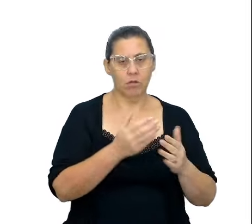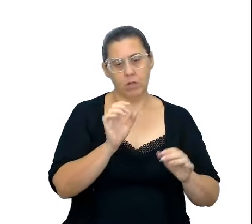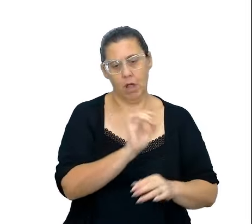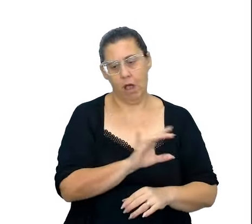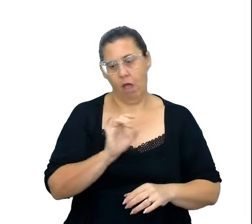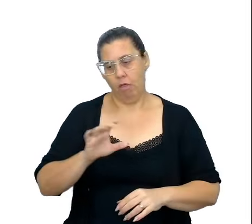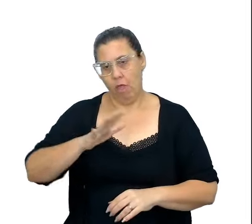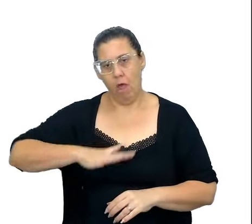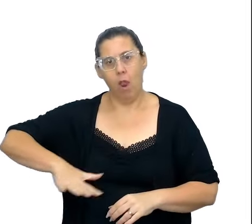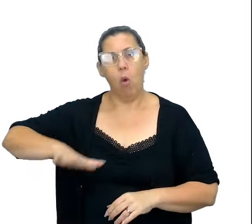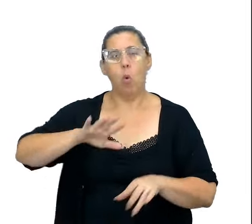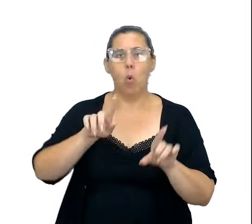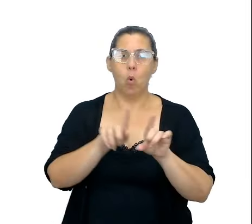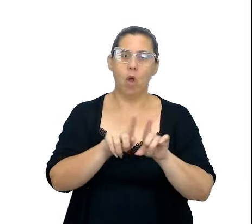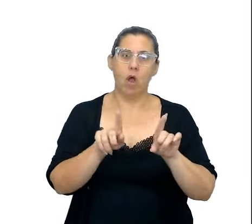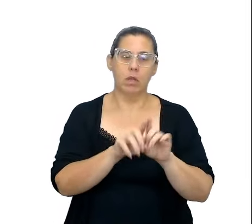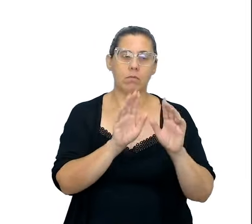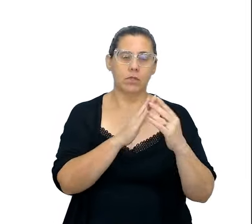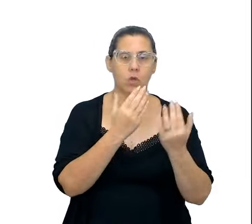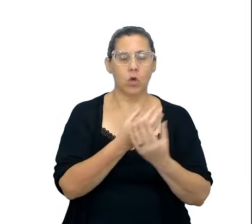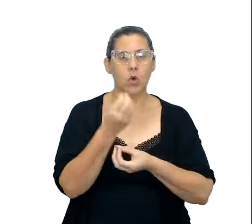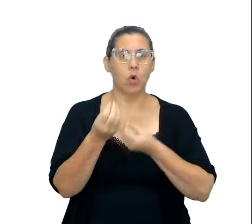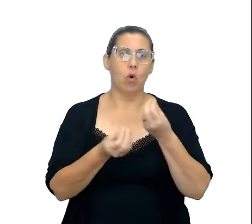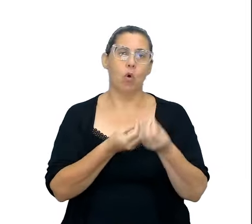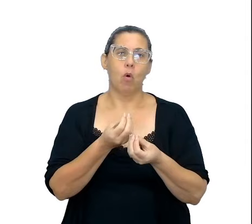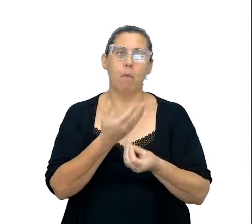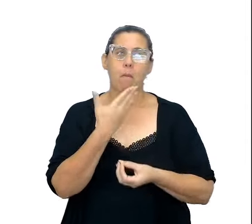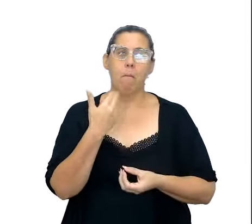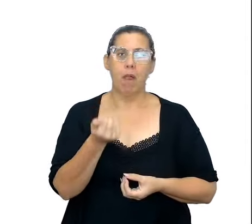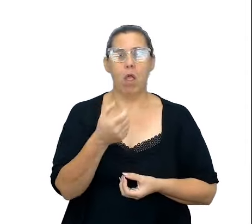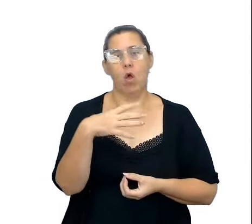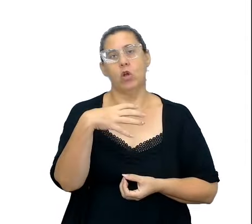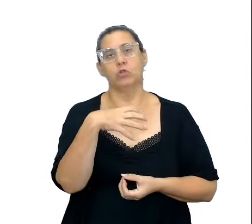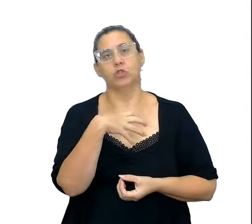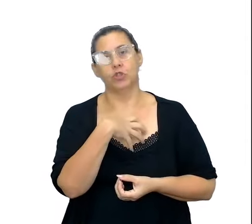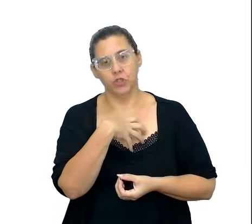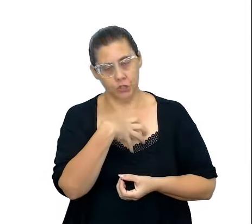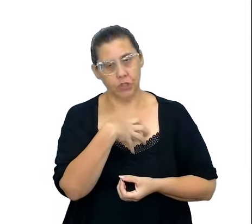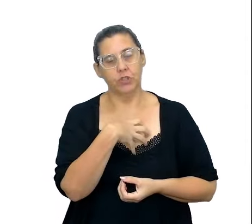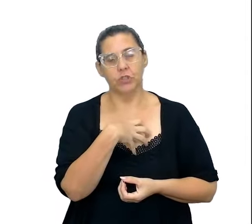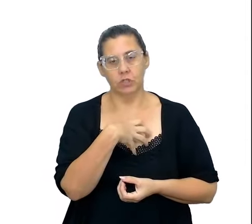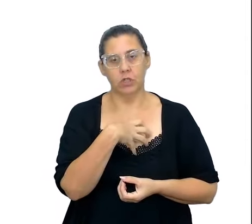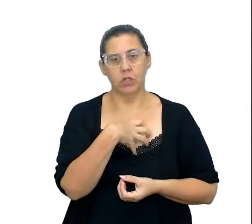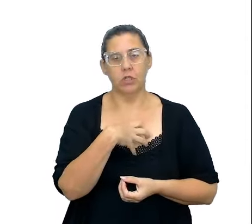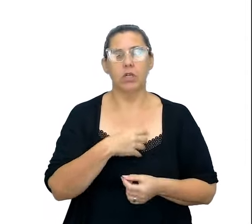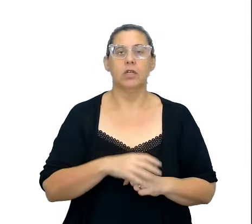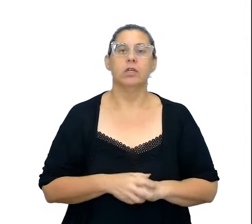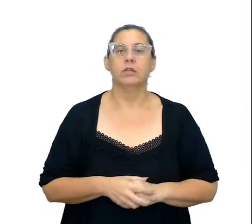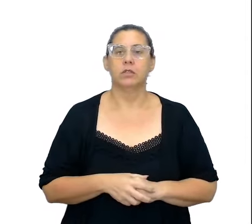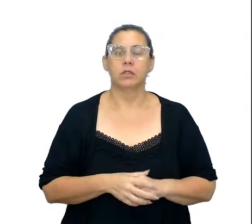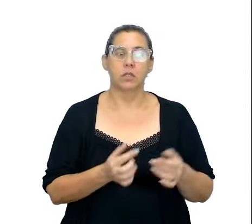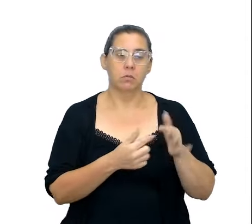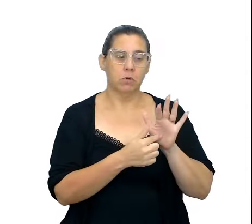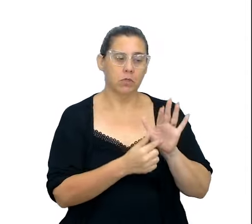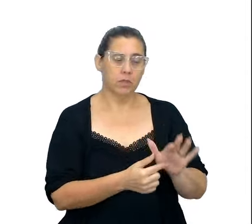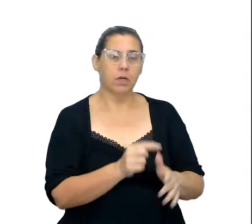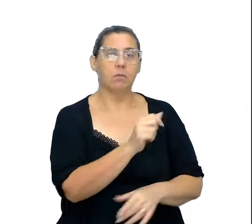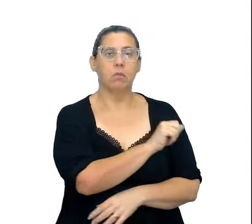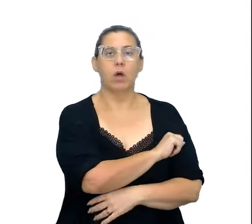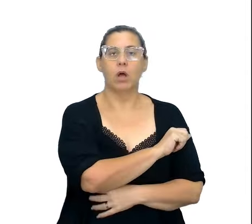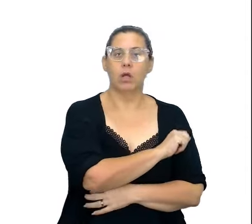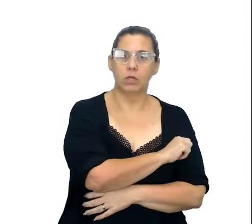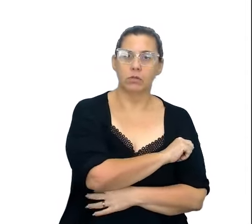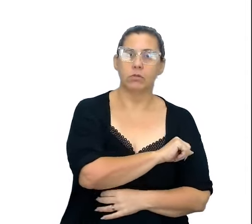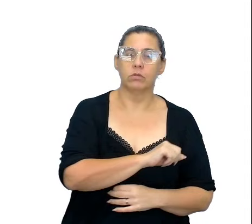cada escola, né, pensando, então, em como articular da melhor maneira possível, né, para trazer aí para esse estudante